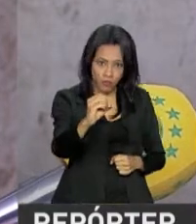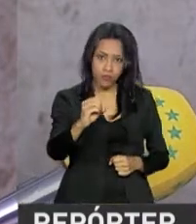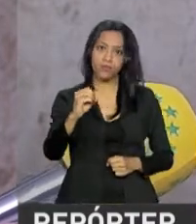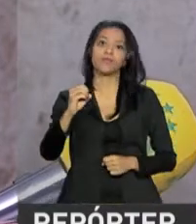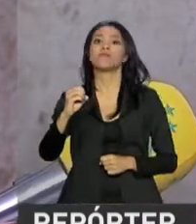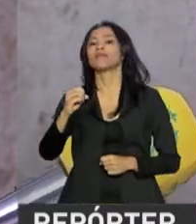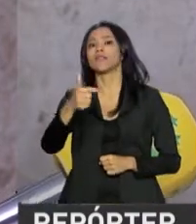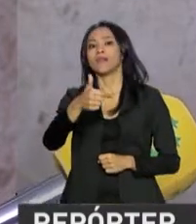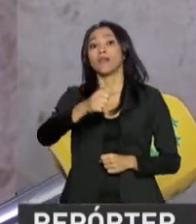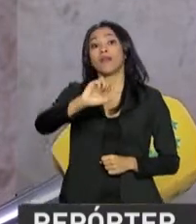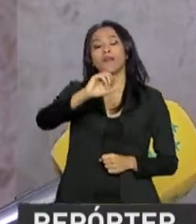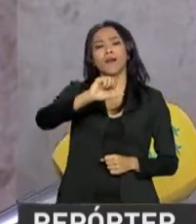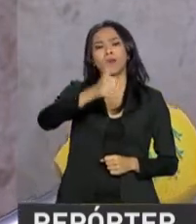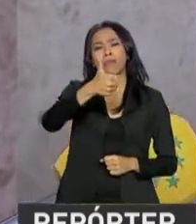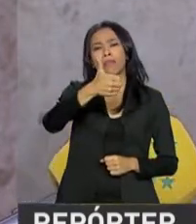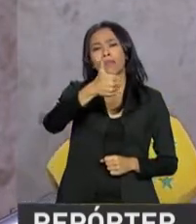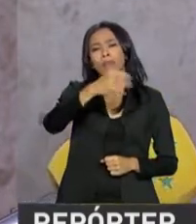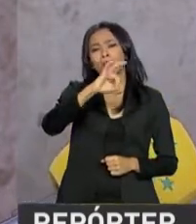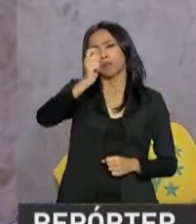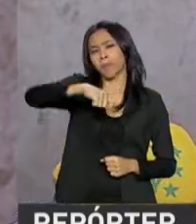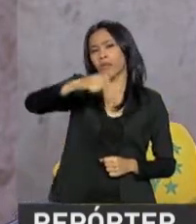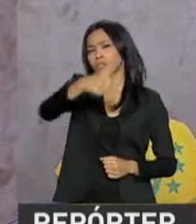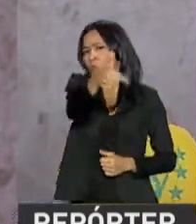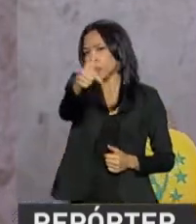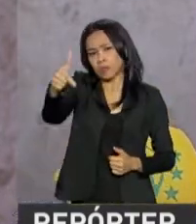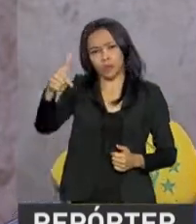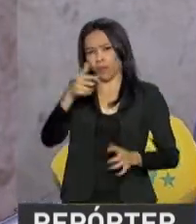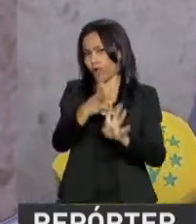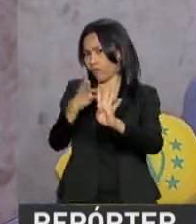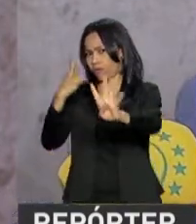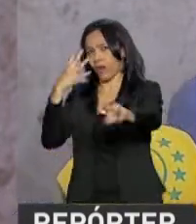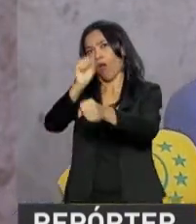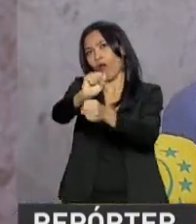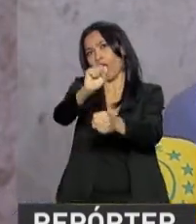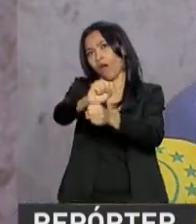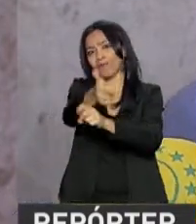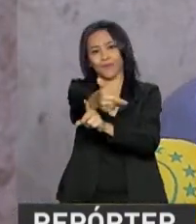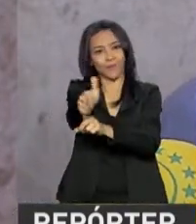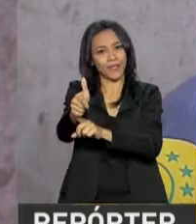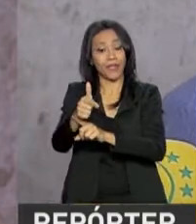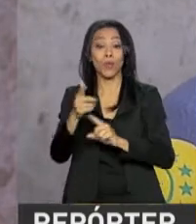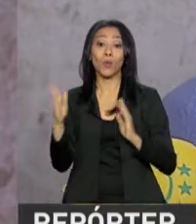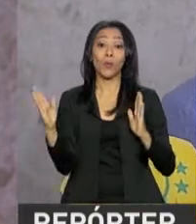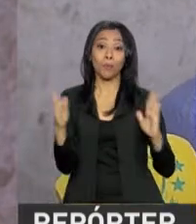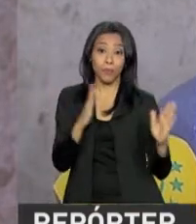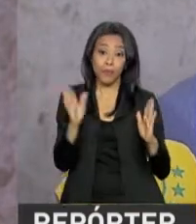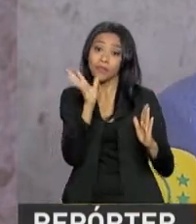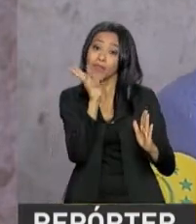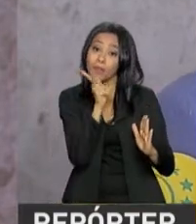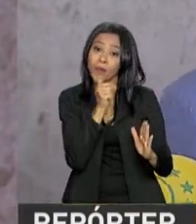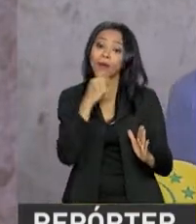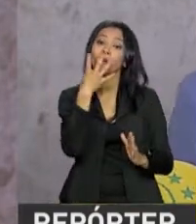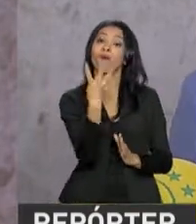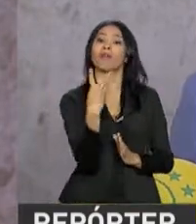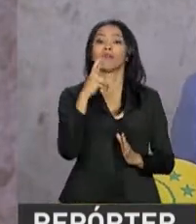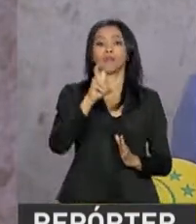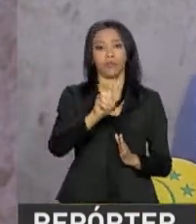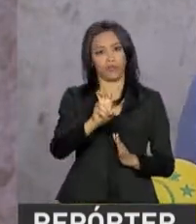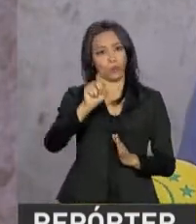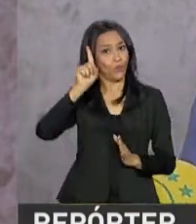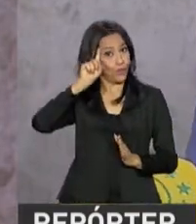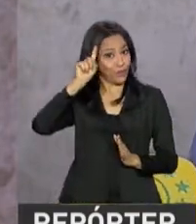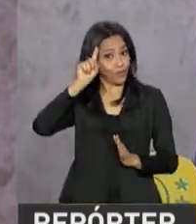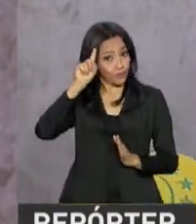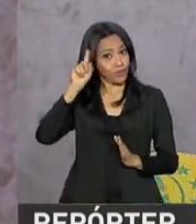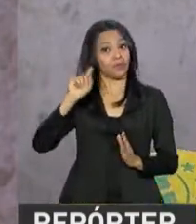sem fila é de espera ou seja as pessoas demoram no máximo 45 dias hoje entre o